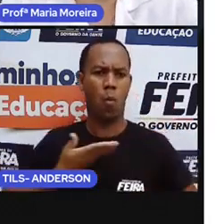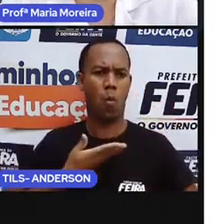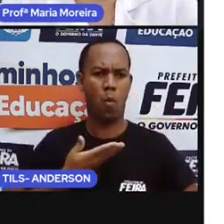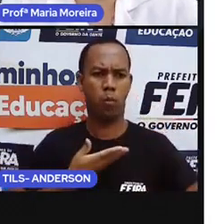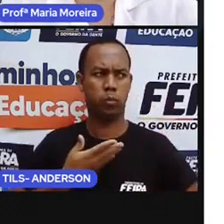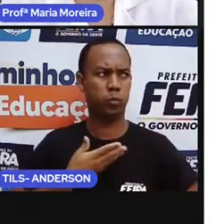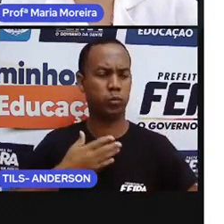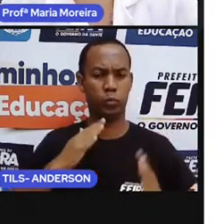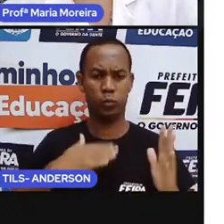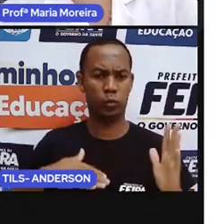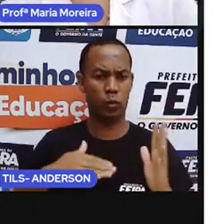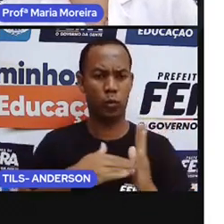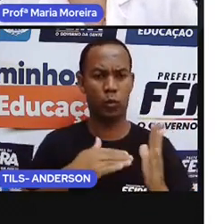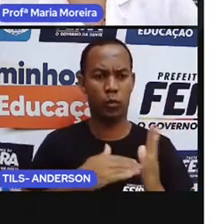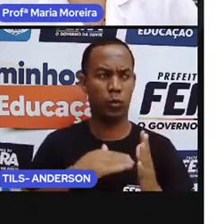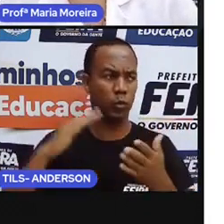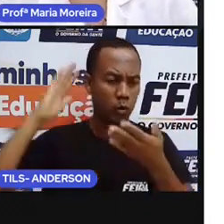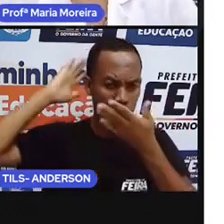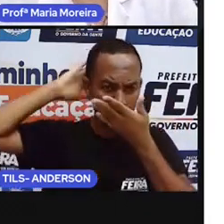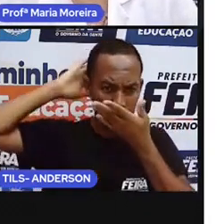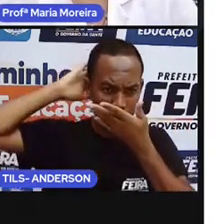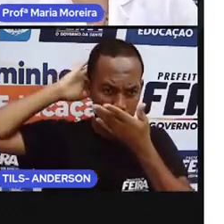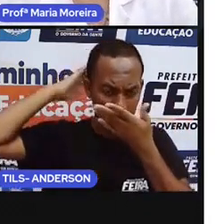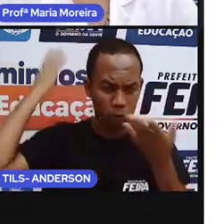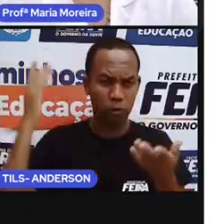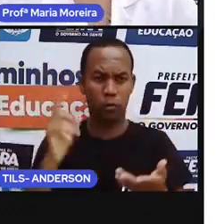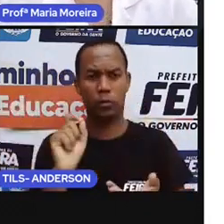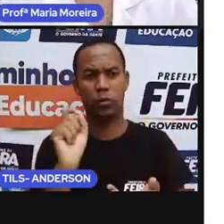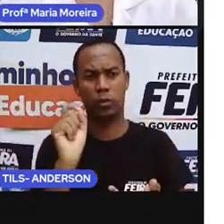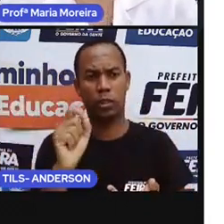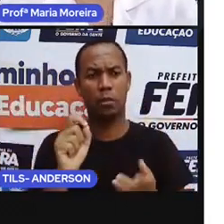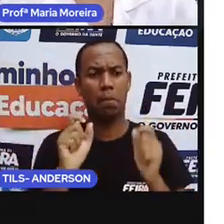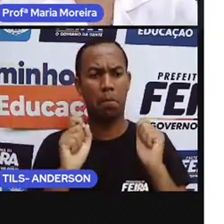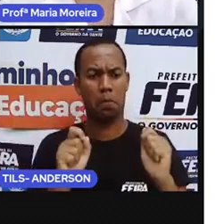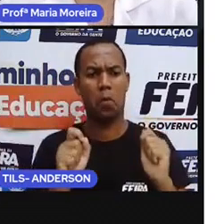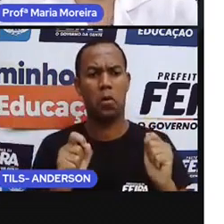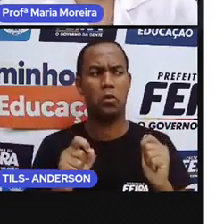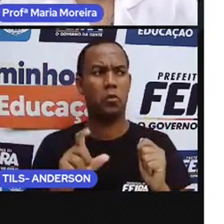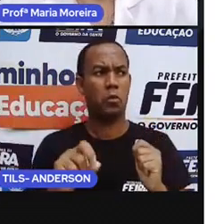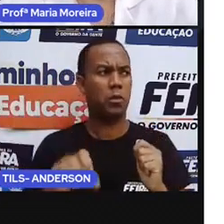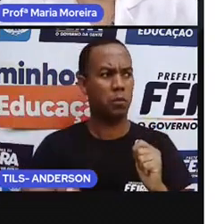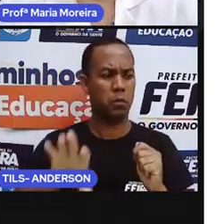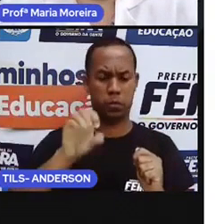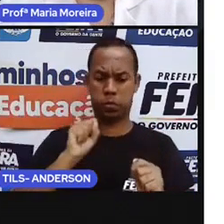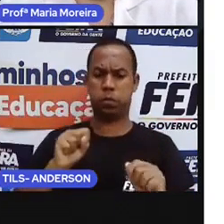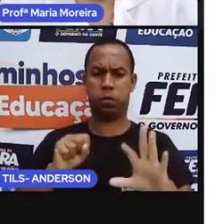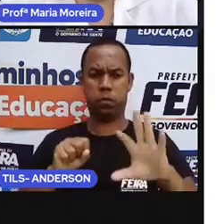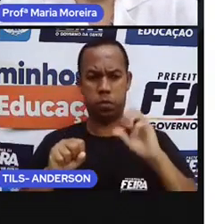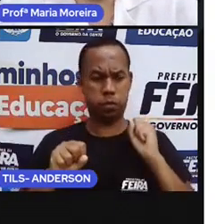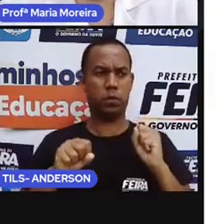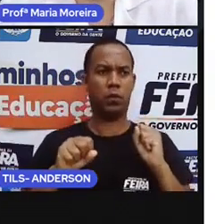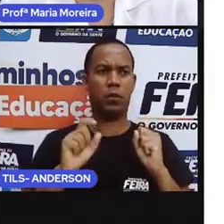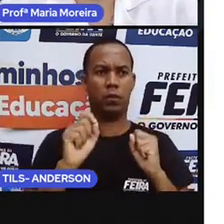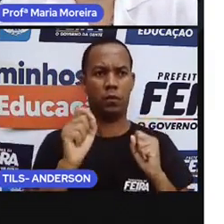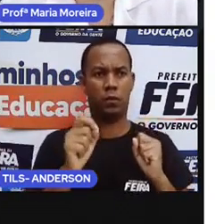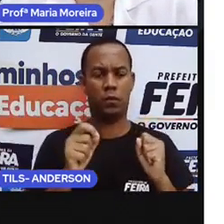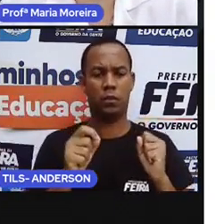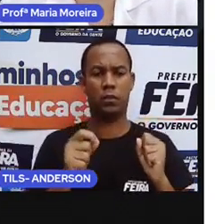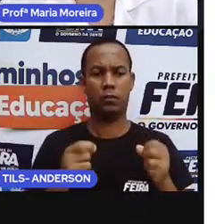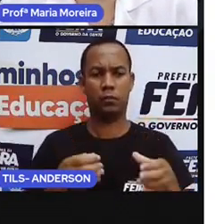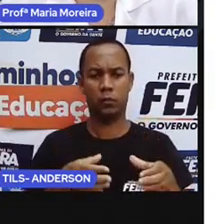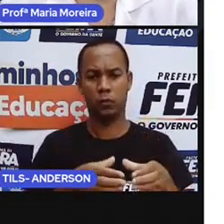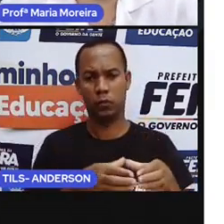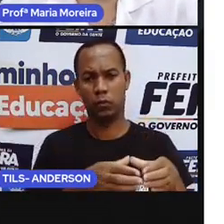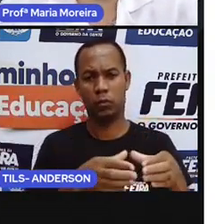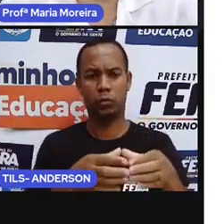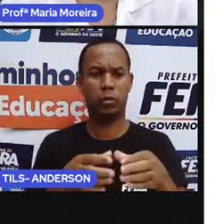corpo inteiro do índio, ou do indígena, pode se tornar uma fonte sonora, com diversos matizes, dependendo